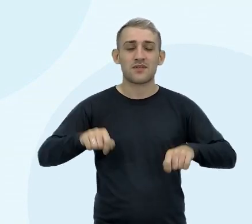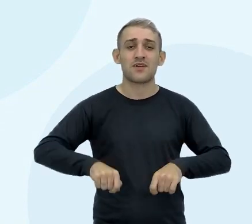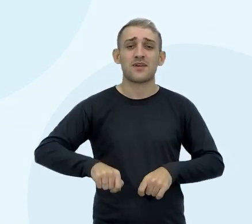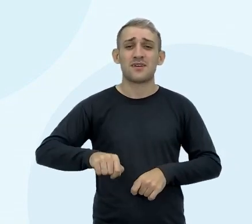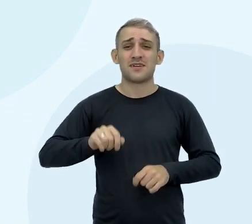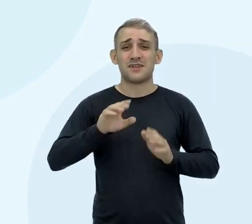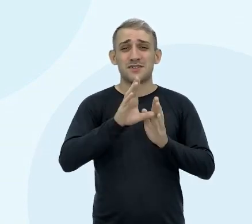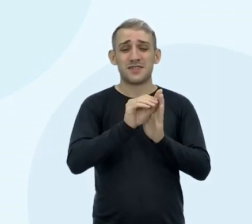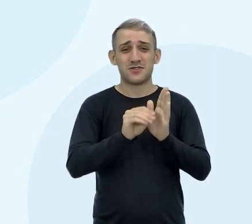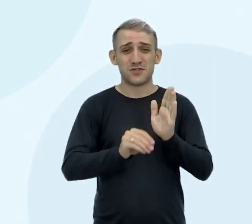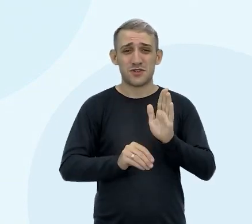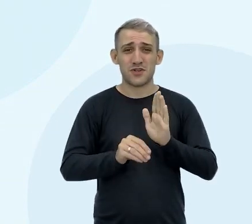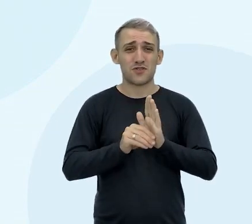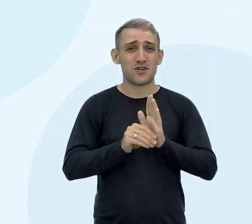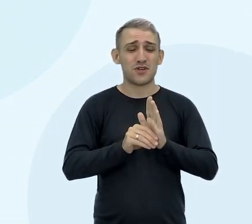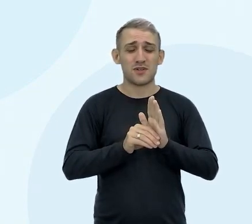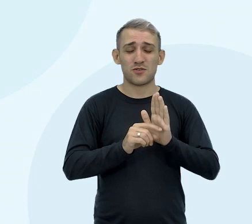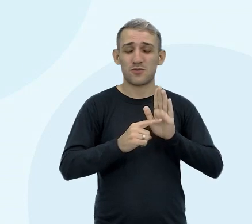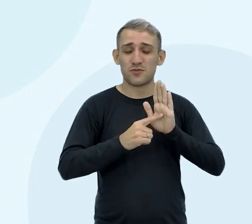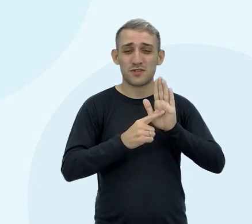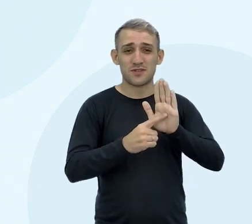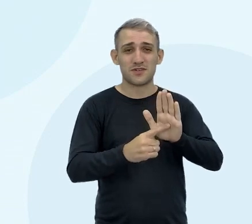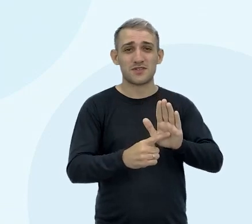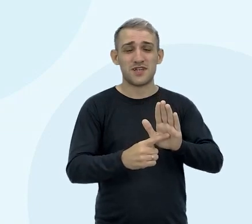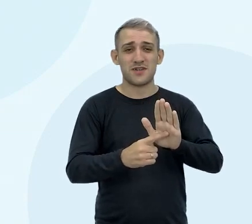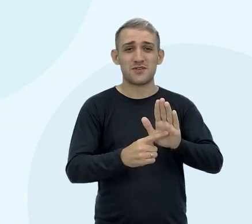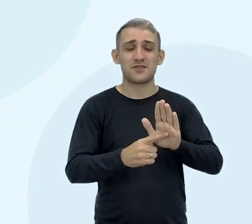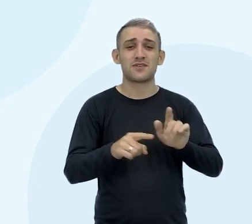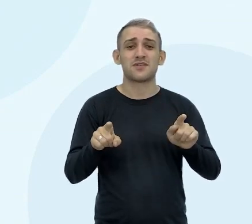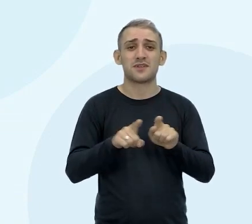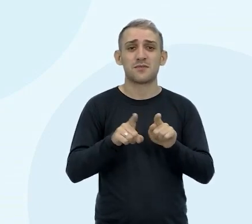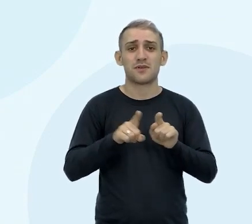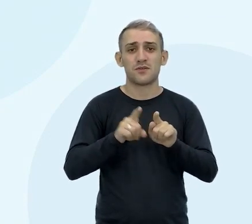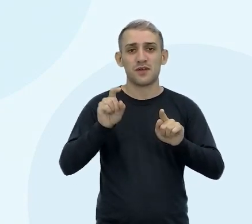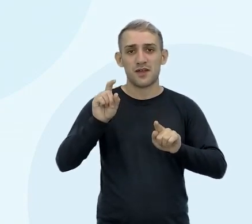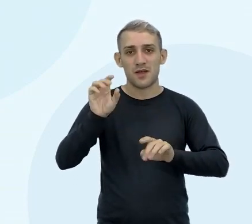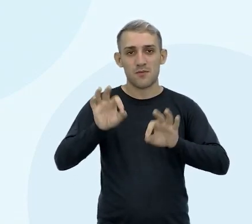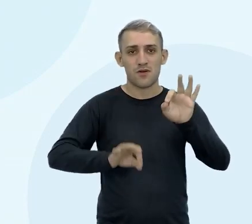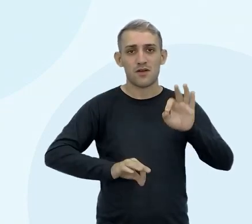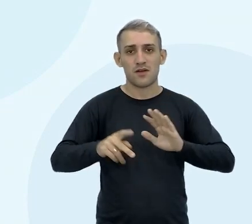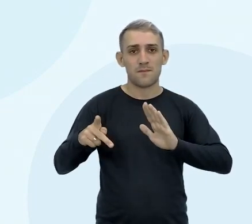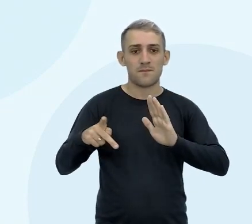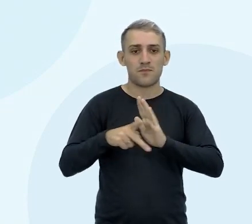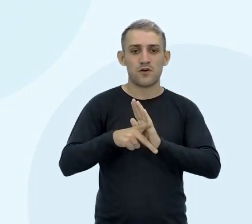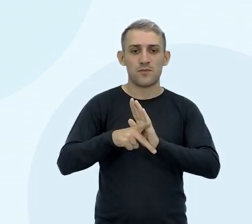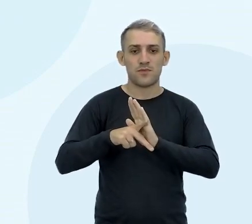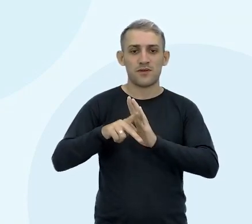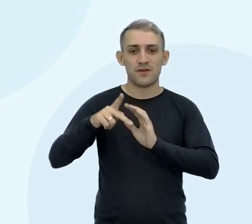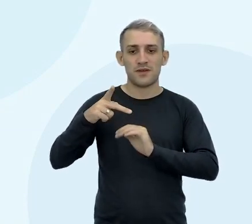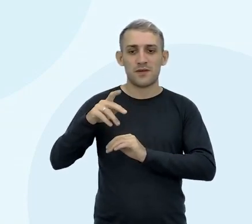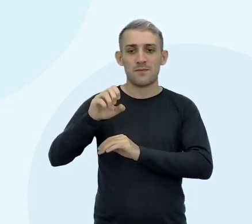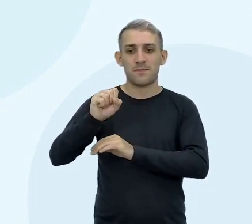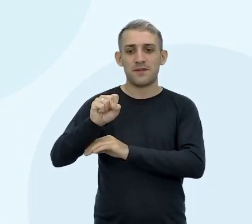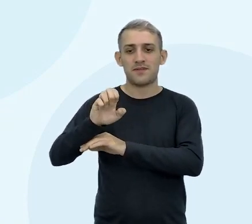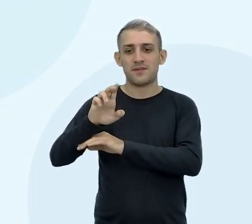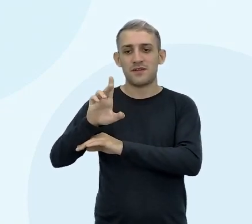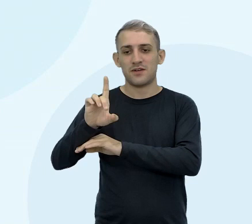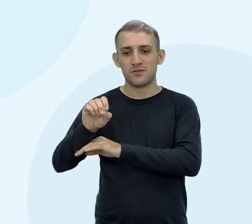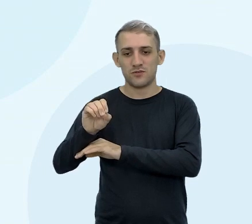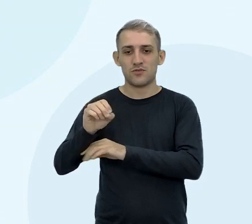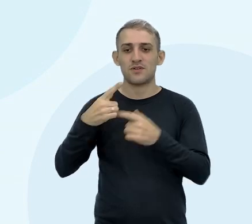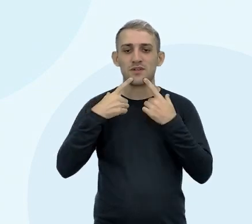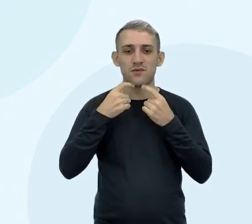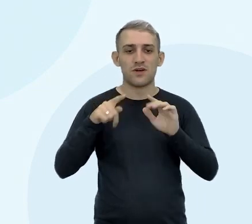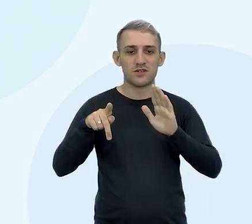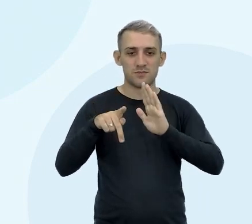um conteúdo interessante para ser apresentado. O que mais? A programação na pseudolinguagem Portugal. Eu